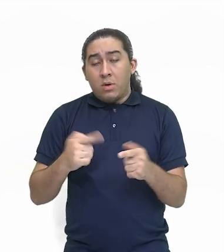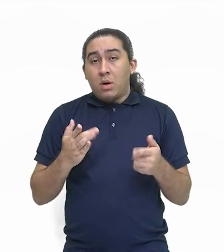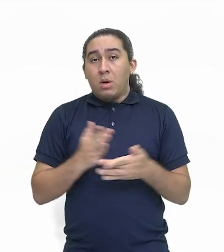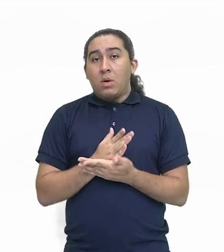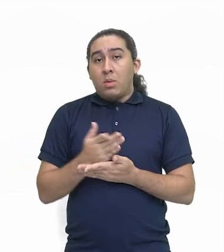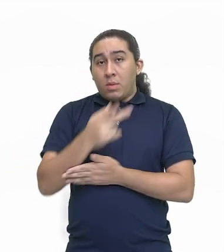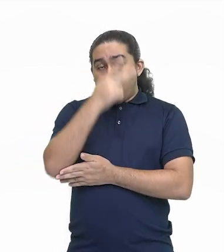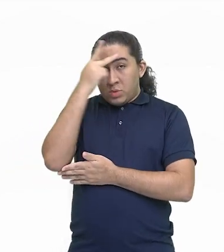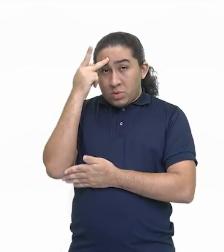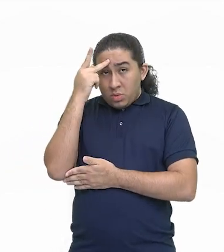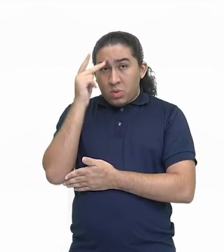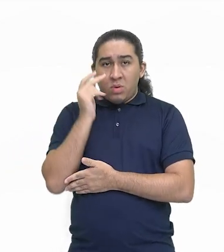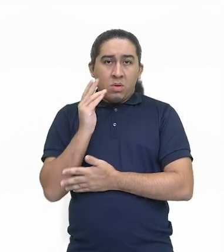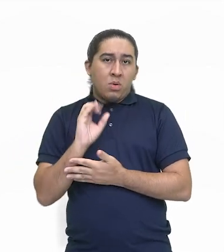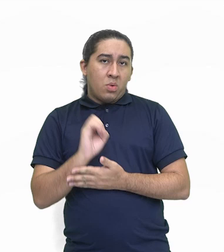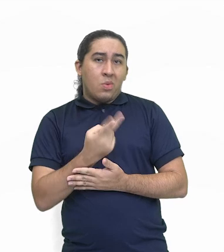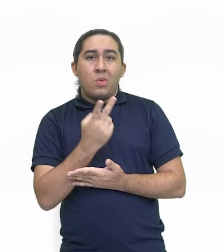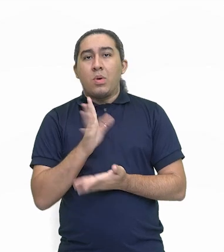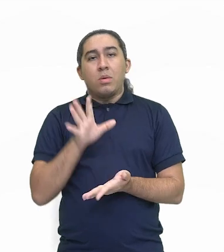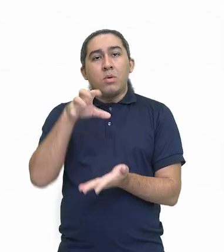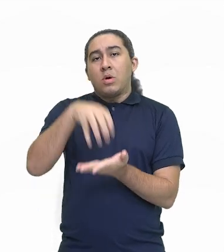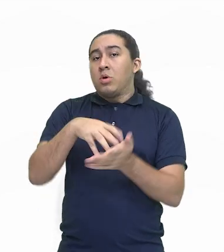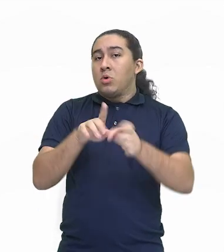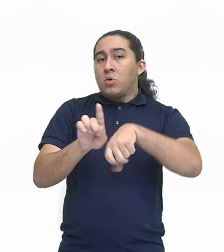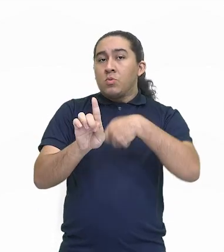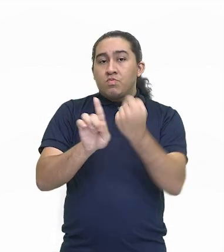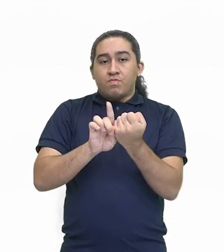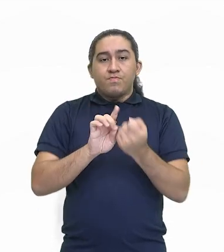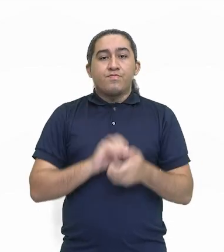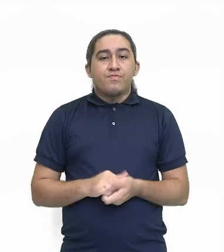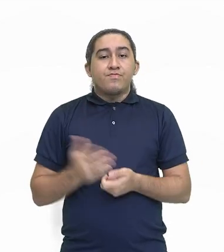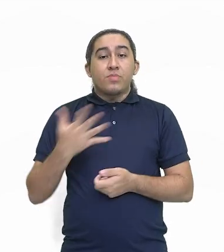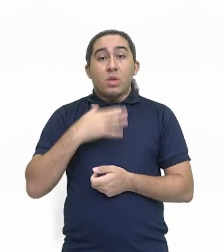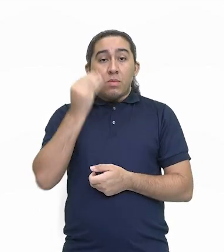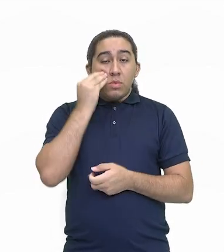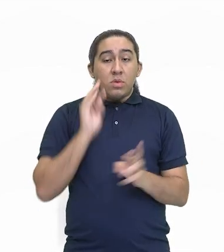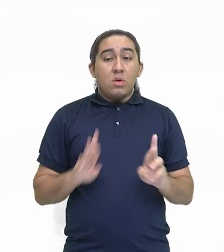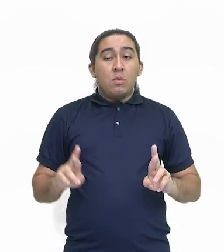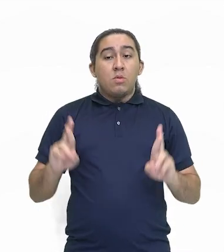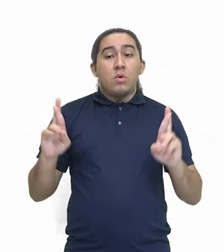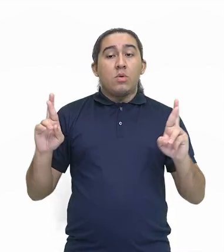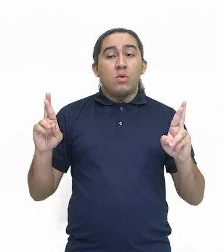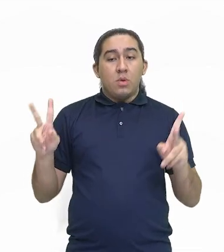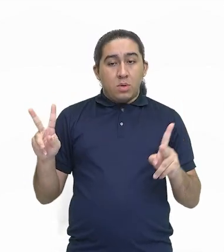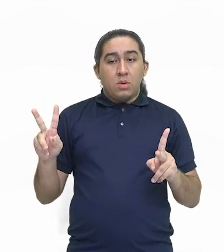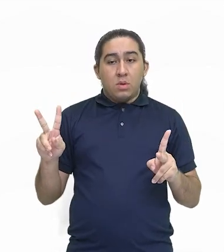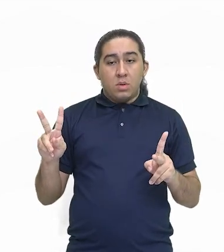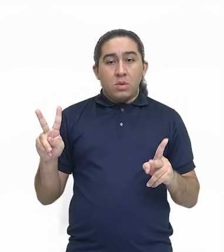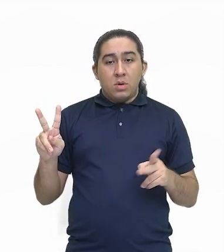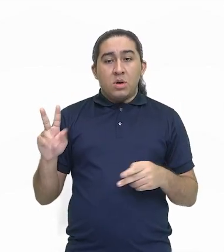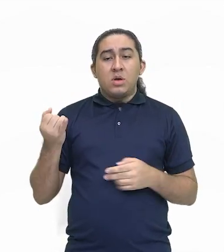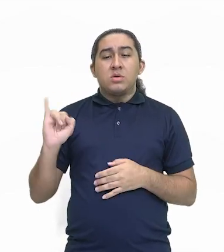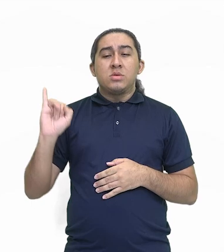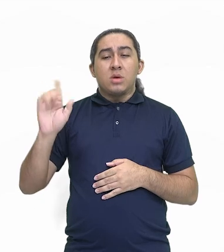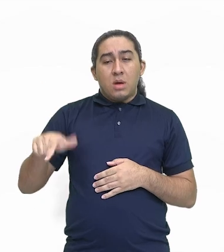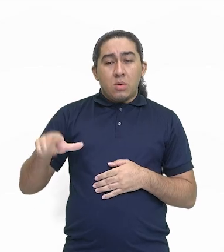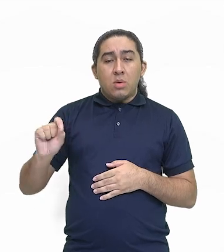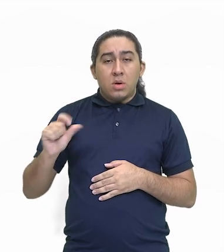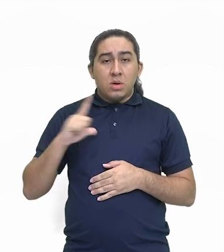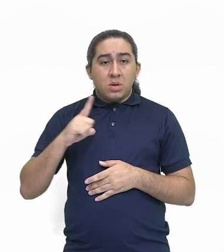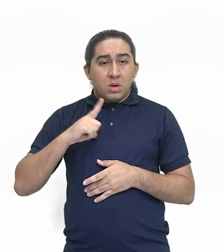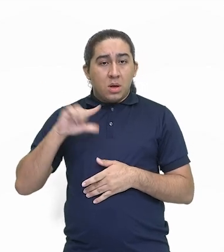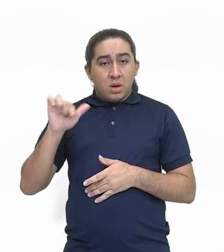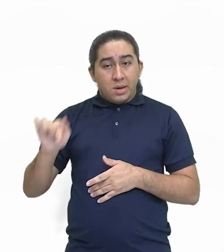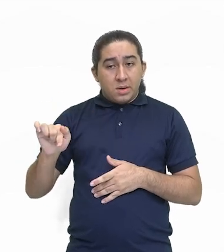alguém ou algo da sociedade. Então, vamos ver só a diferença quando ela é uma cantiga de escárnio e